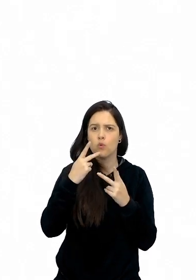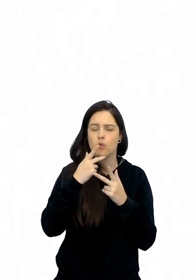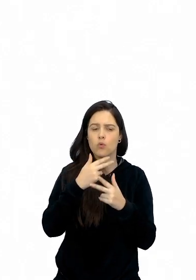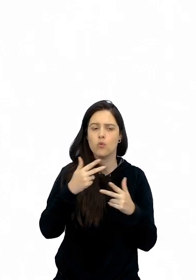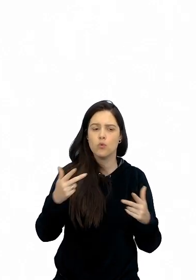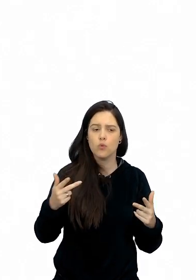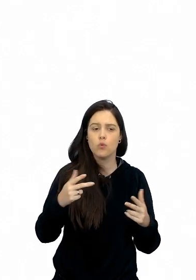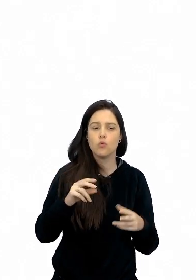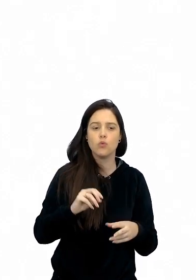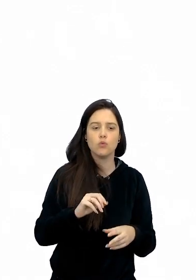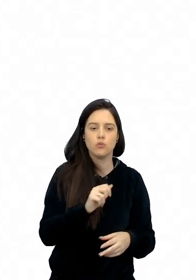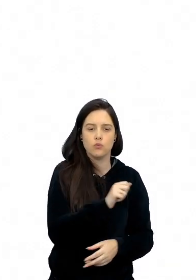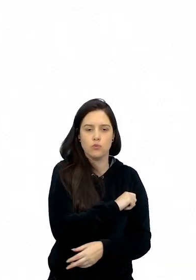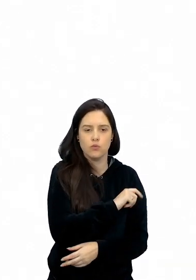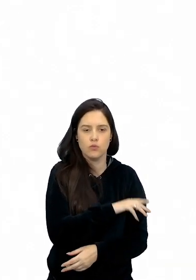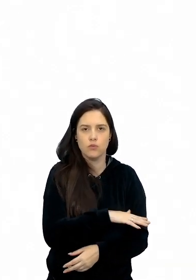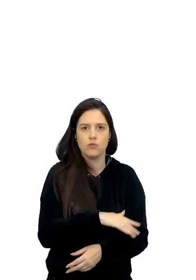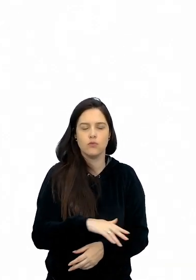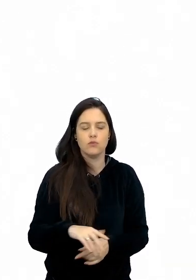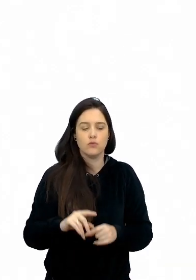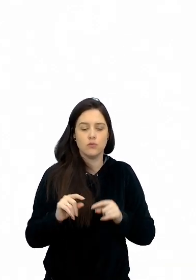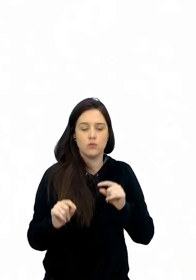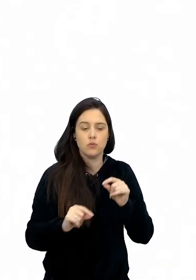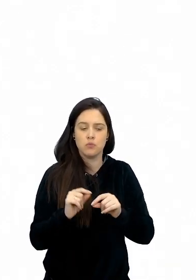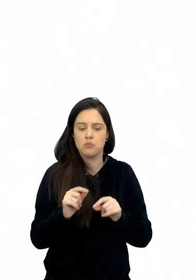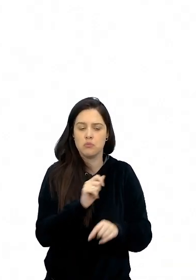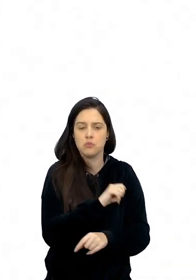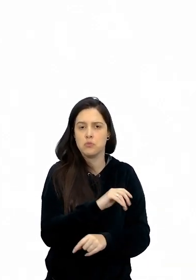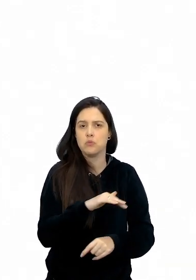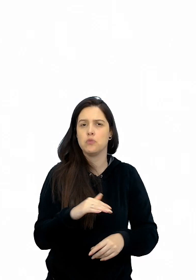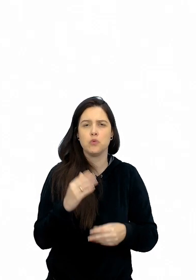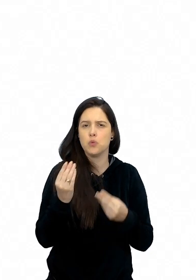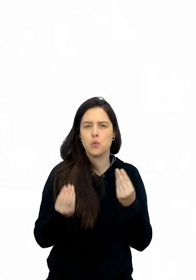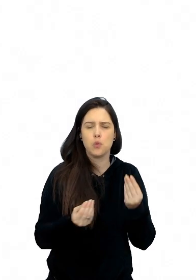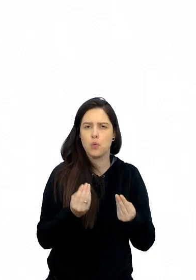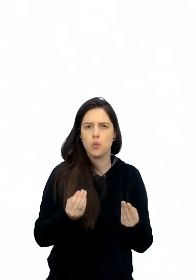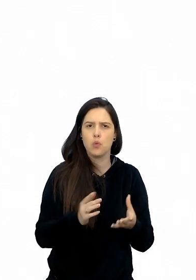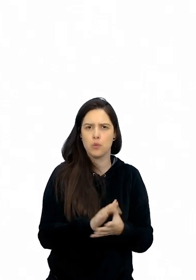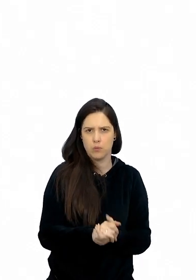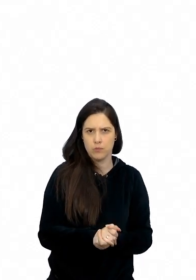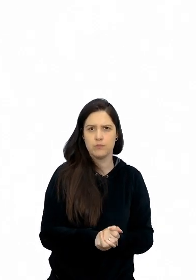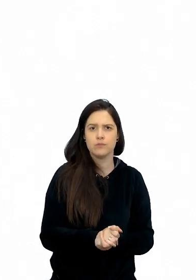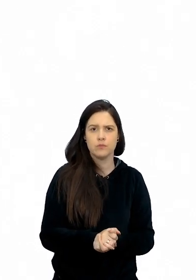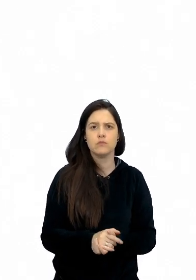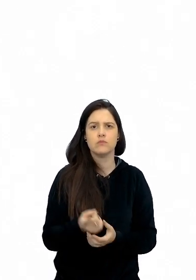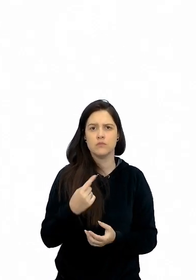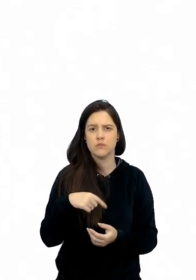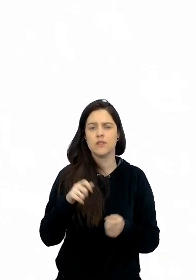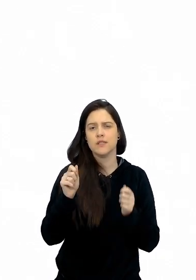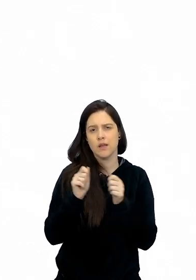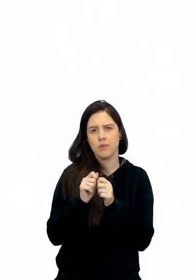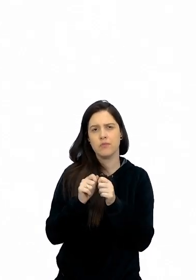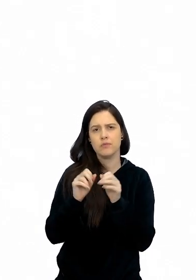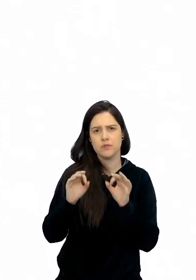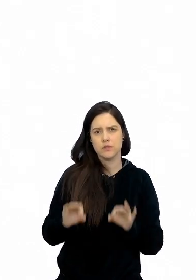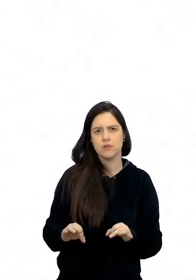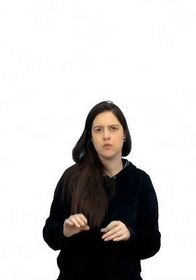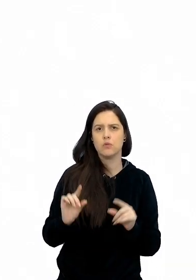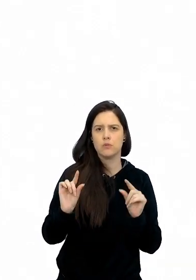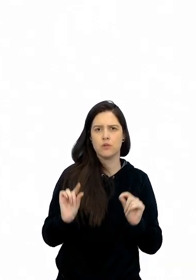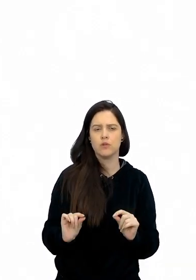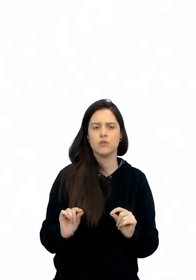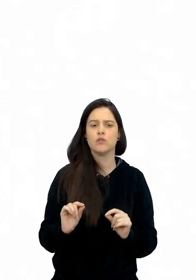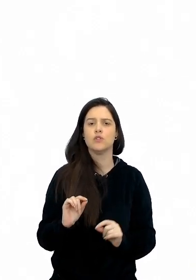ângulo agudo, né? Ai, qual que é ângulo agudo? E como eu sei quais são, né? Ah, são os ângulos menores de